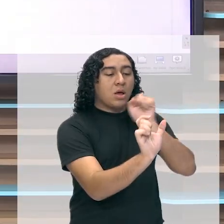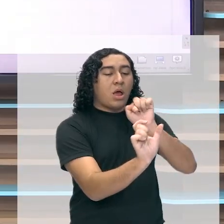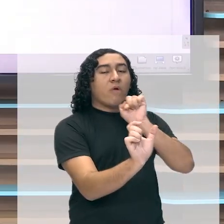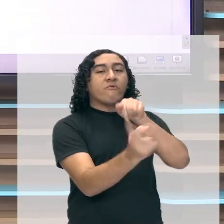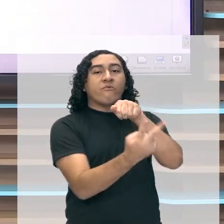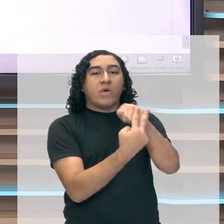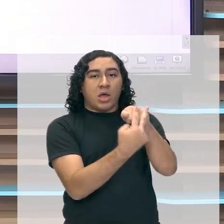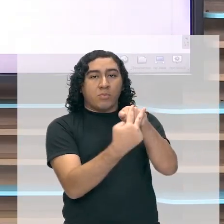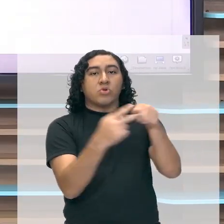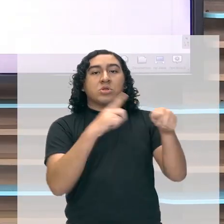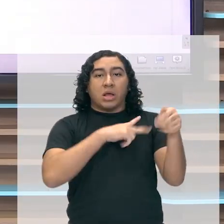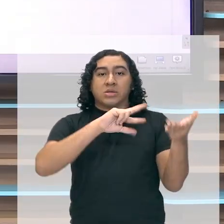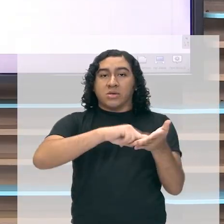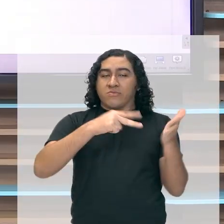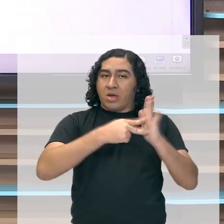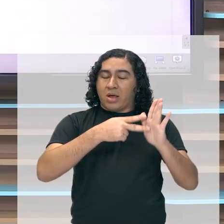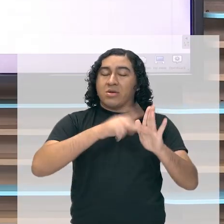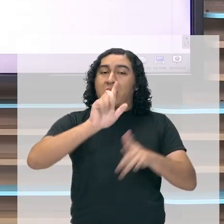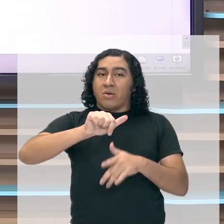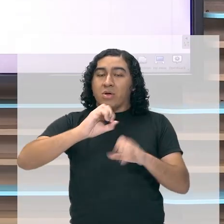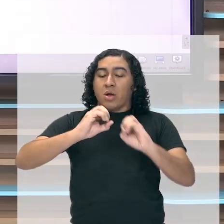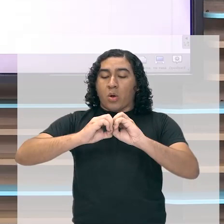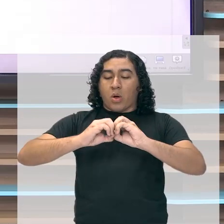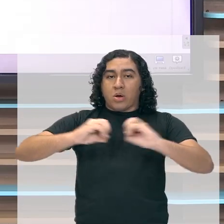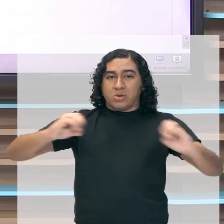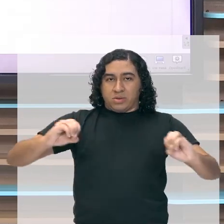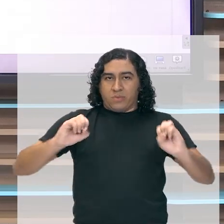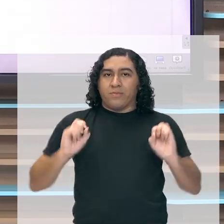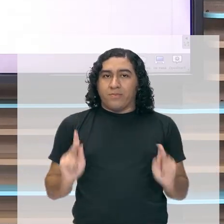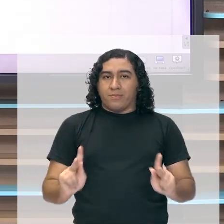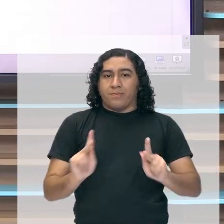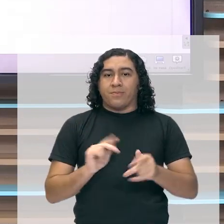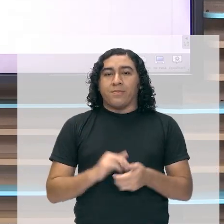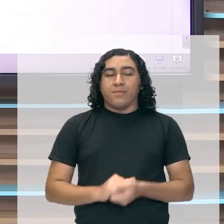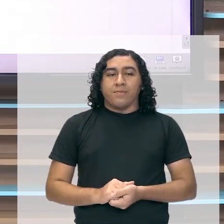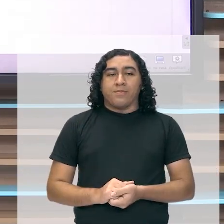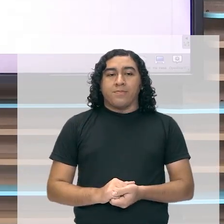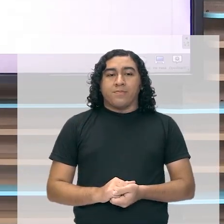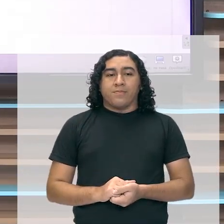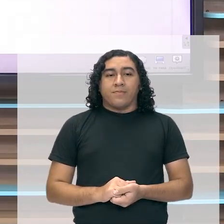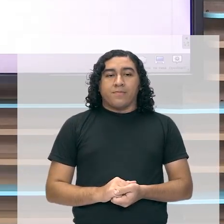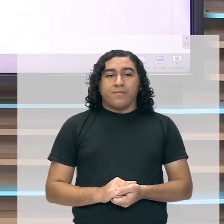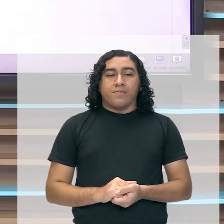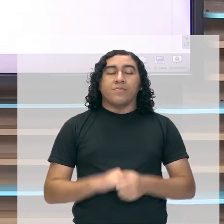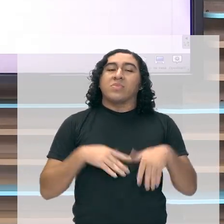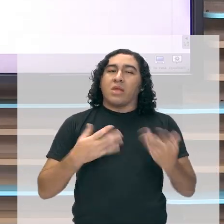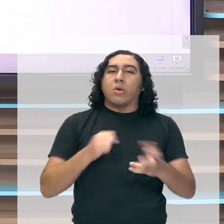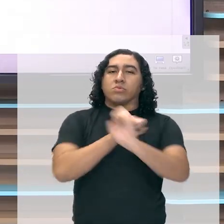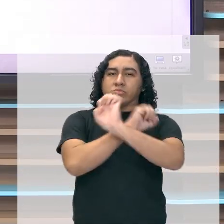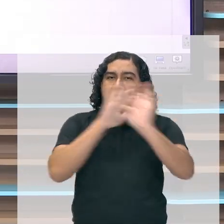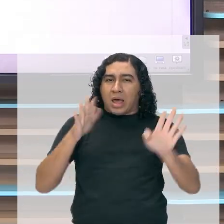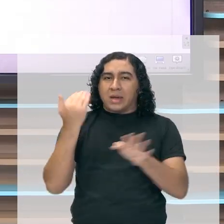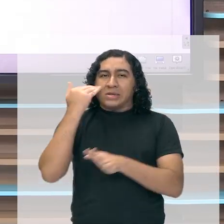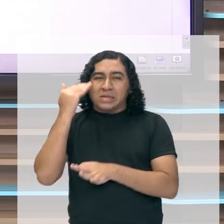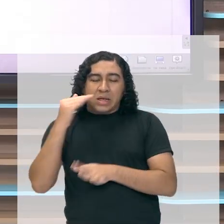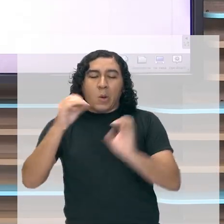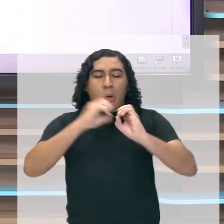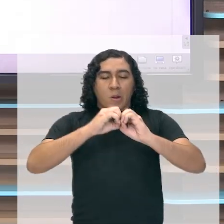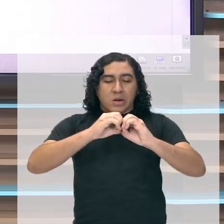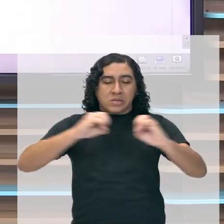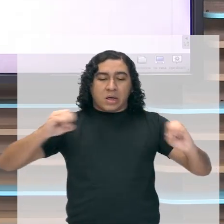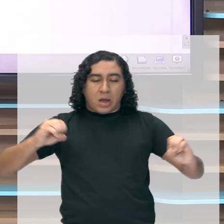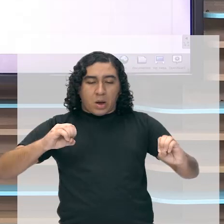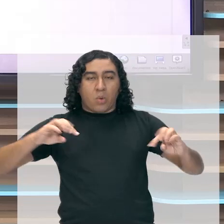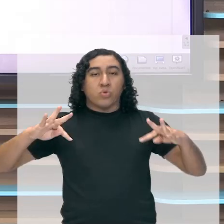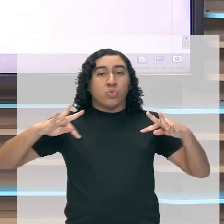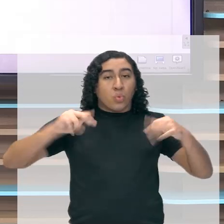que possui sentido, é uma oração também, ok? Então, já que compreendemos o que é a oração